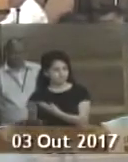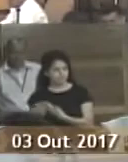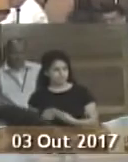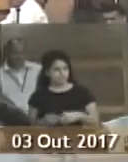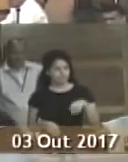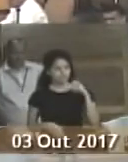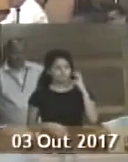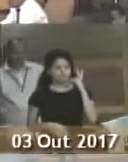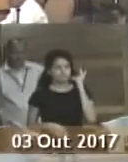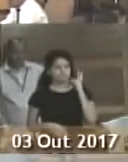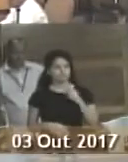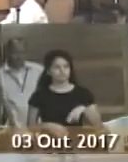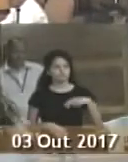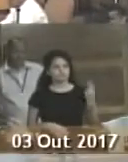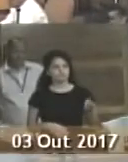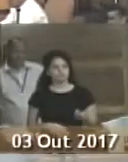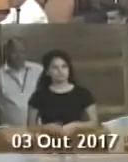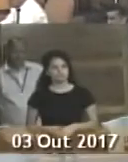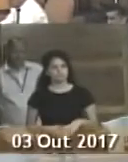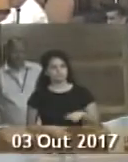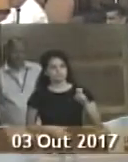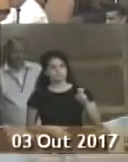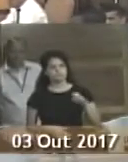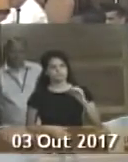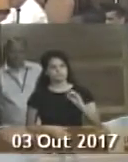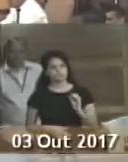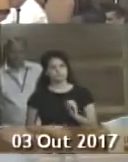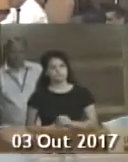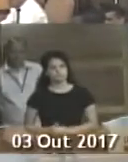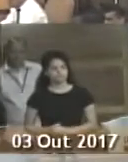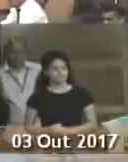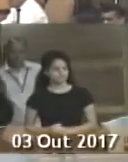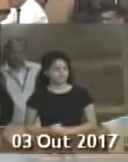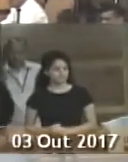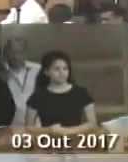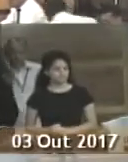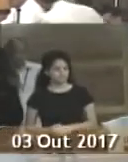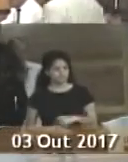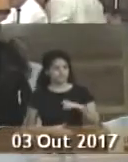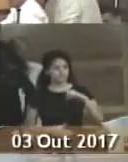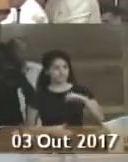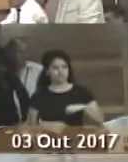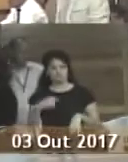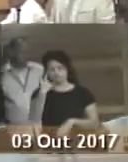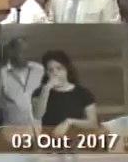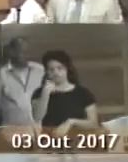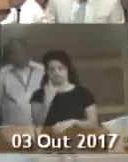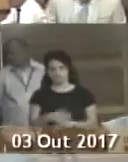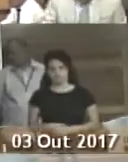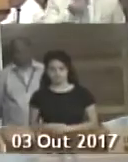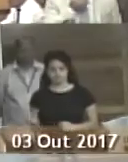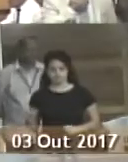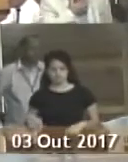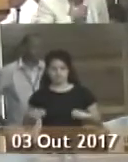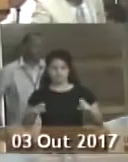para a próxima sessão, a ser realizada no dia 5 de outubro do corrente ano, às 9 horas da manhã, no plenário presidente